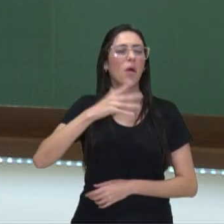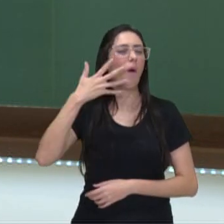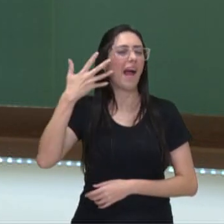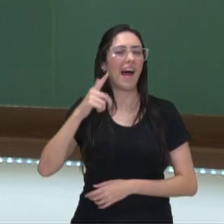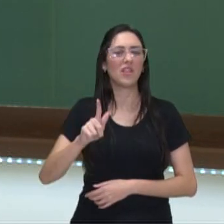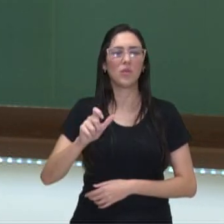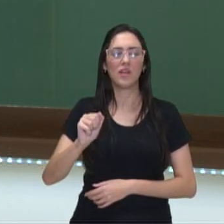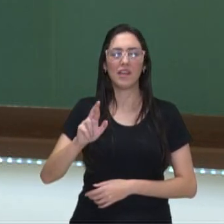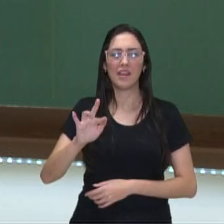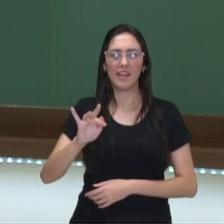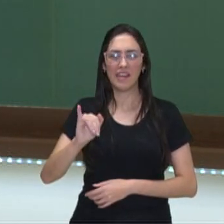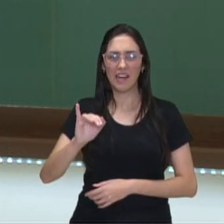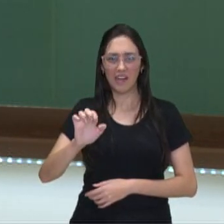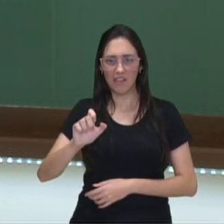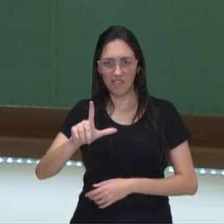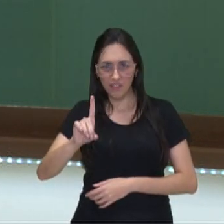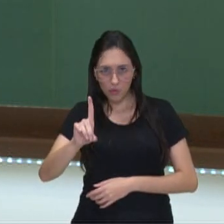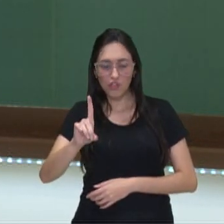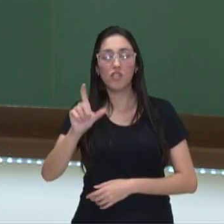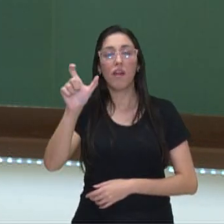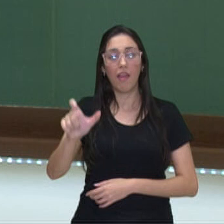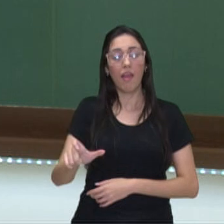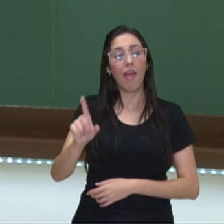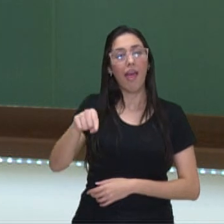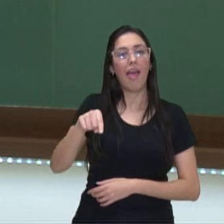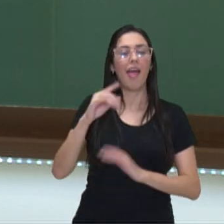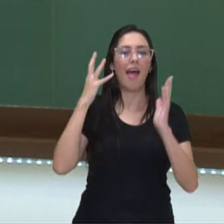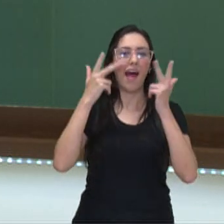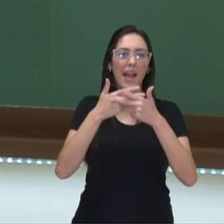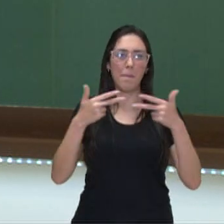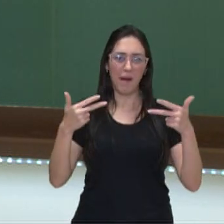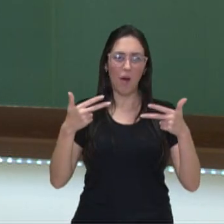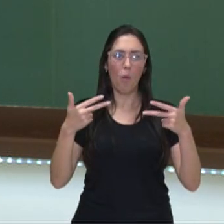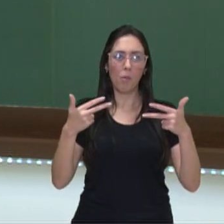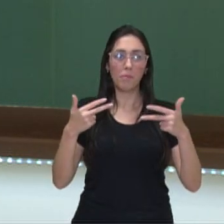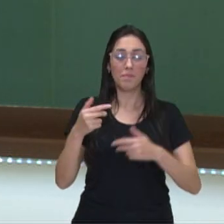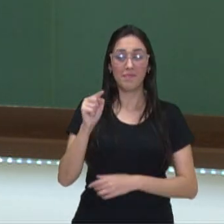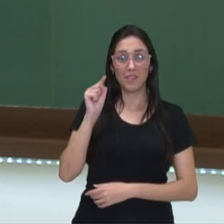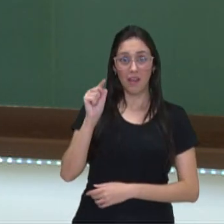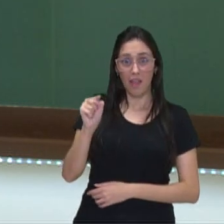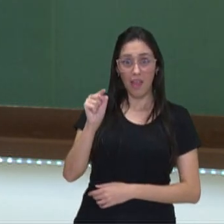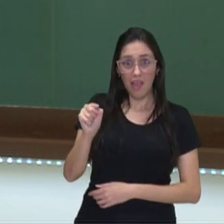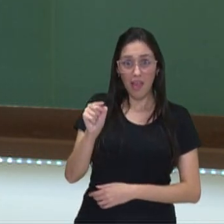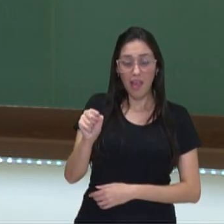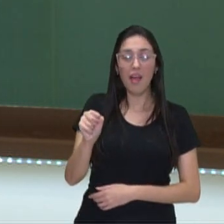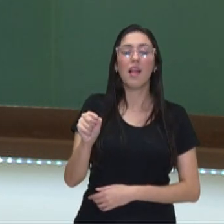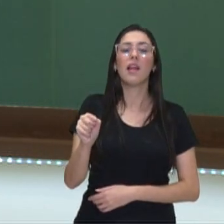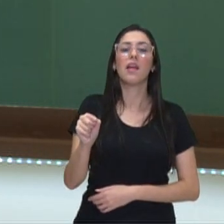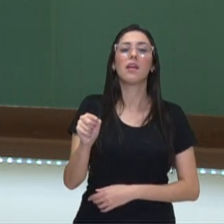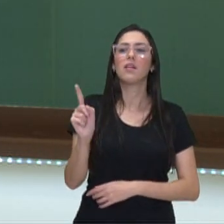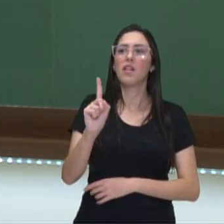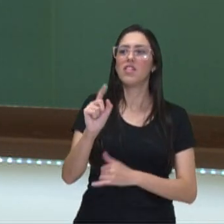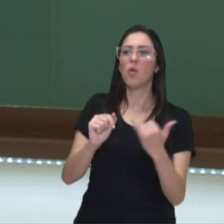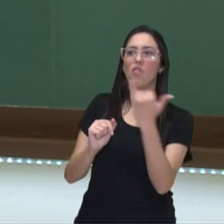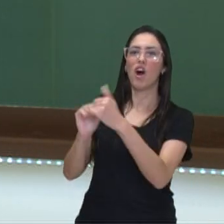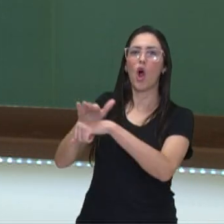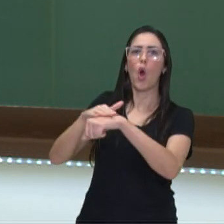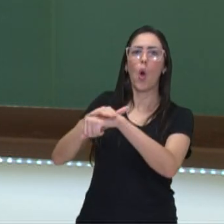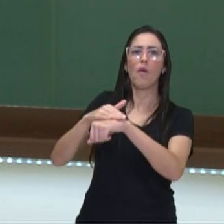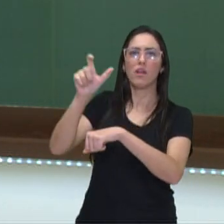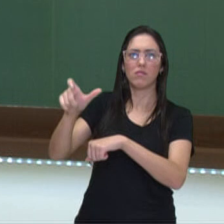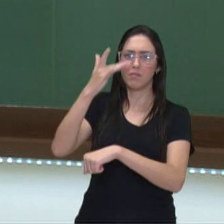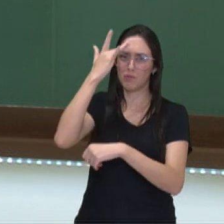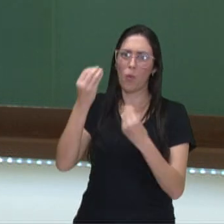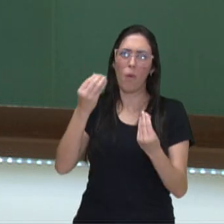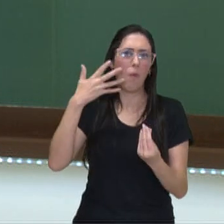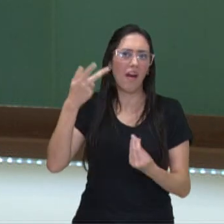animal, então ele se comunica conosco, que somos leitores, mas ele não vai falar lá com o John, que é o humano dele. Já tudo que o